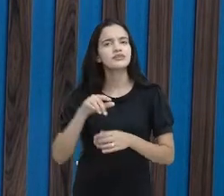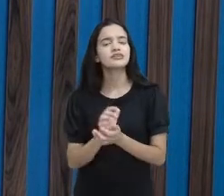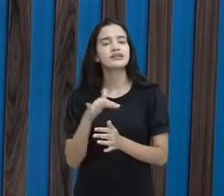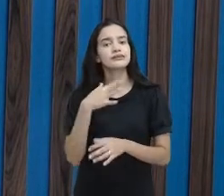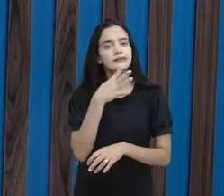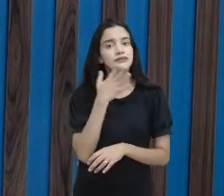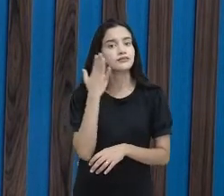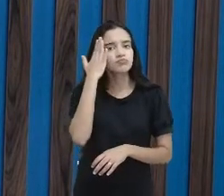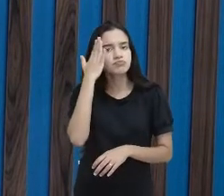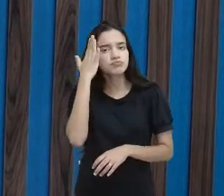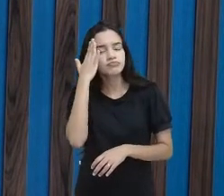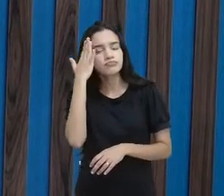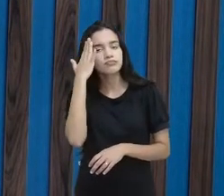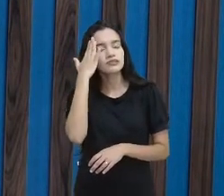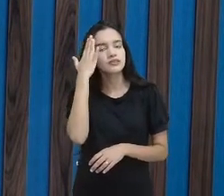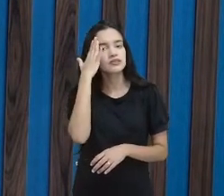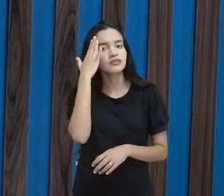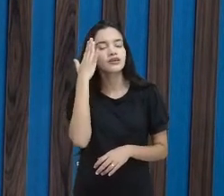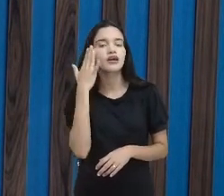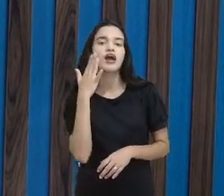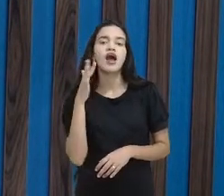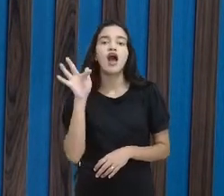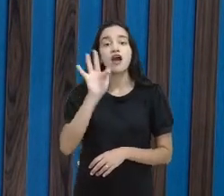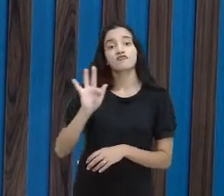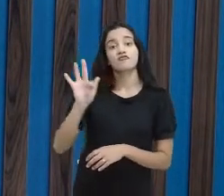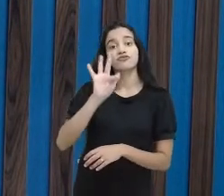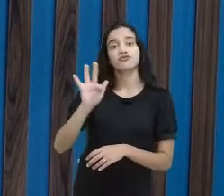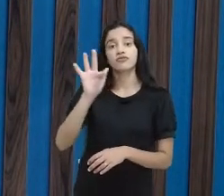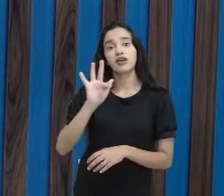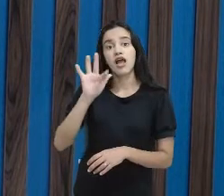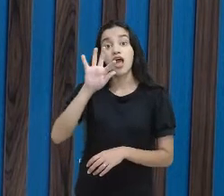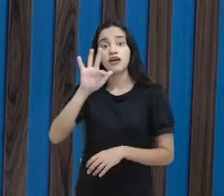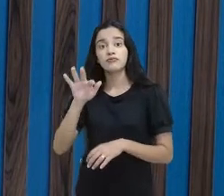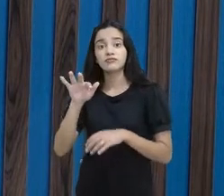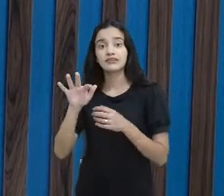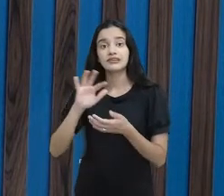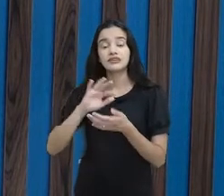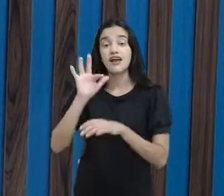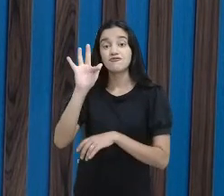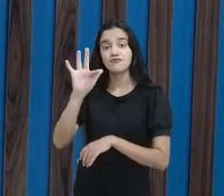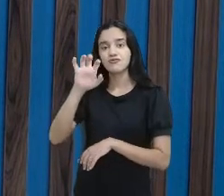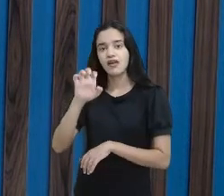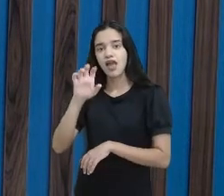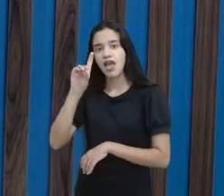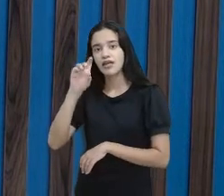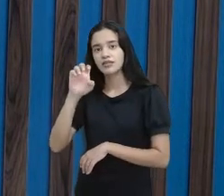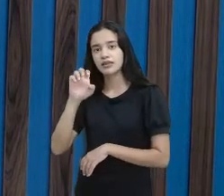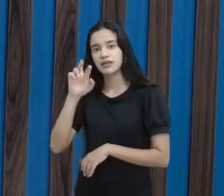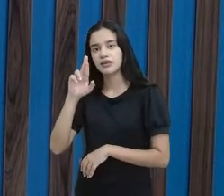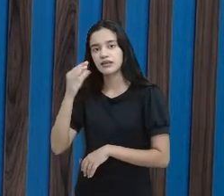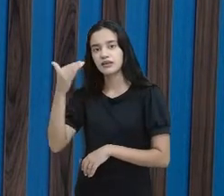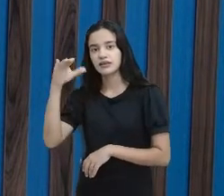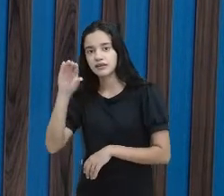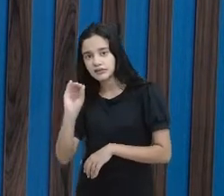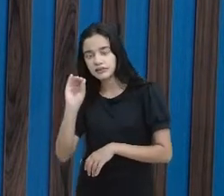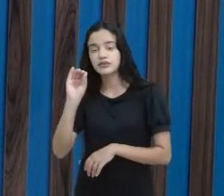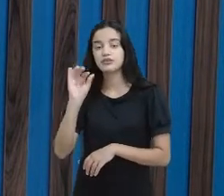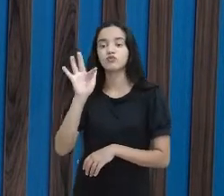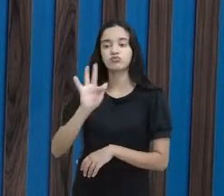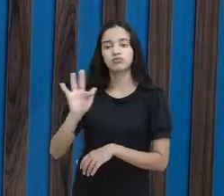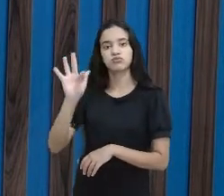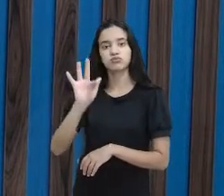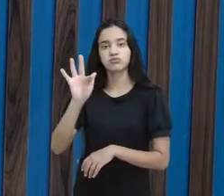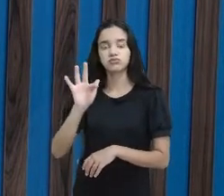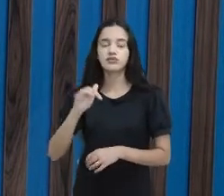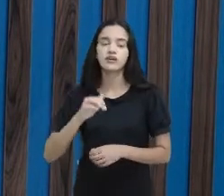que essa federação, ela serve, tanto a federação como as confederações, né, elas servem aí para difundir